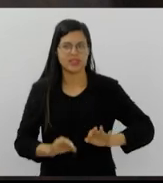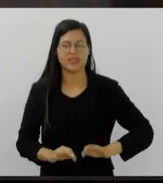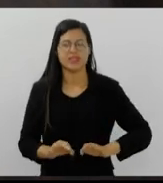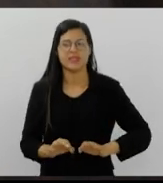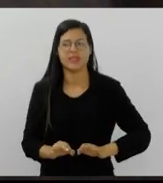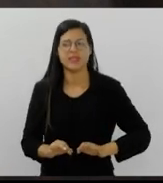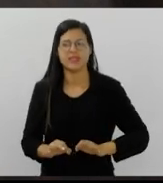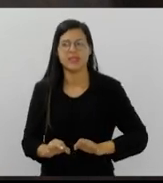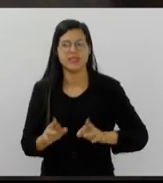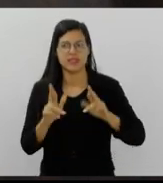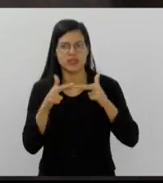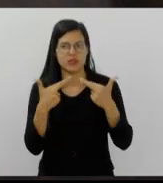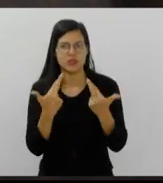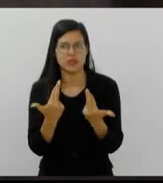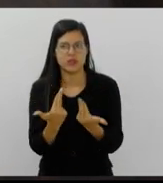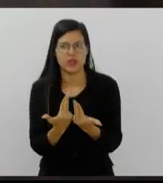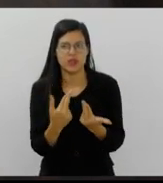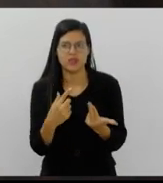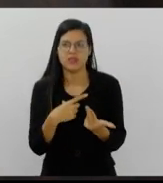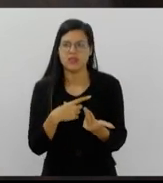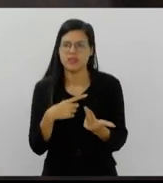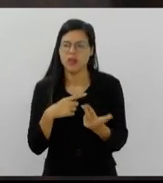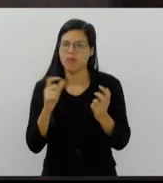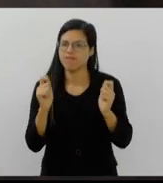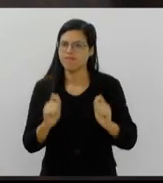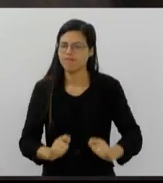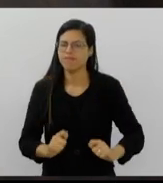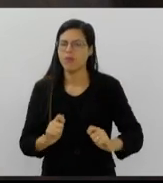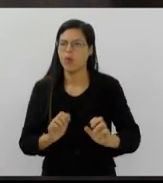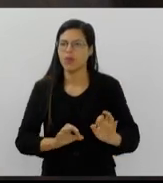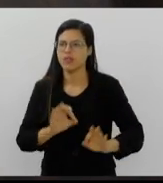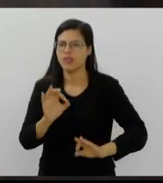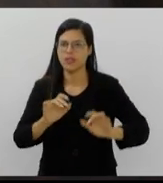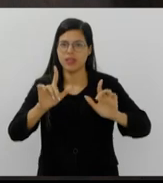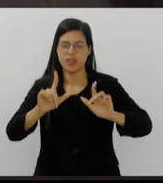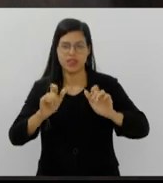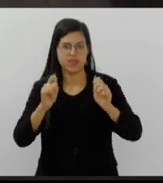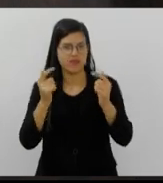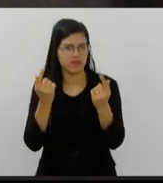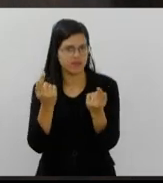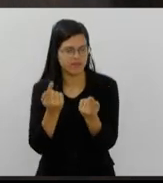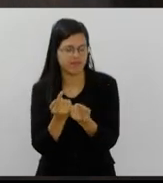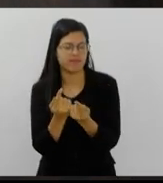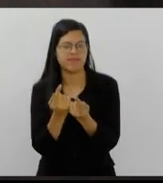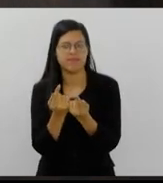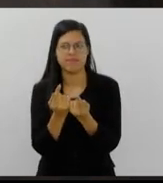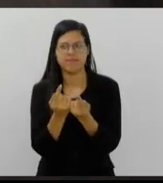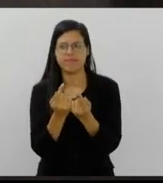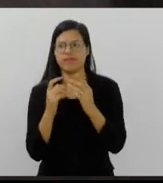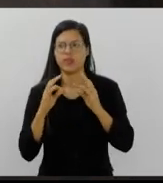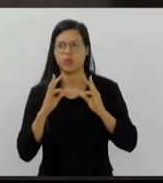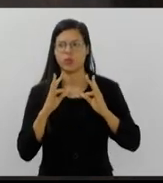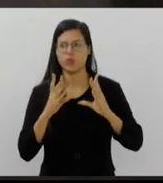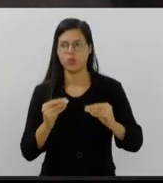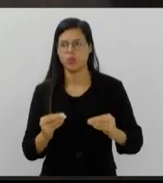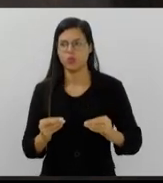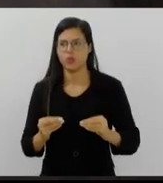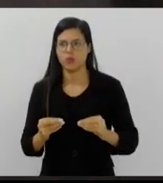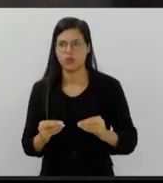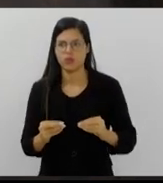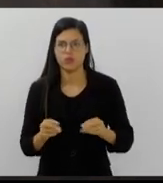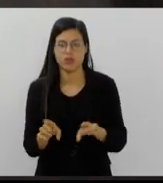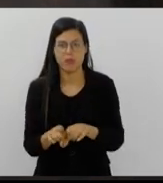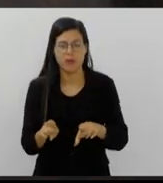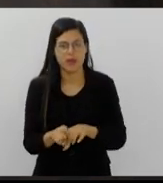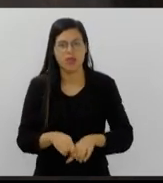que nós possamos ter um bom desempenho, a TV Alerge, a todos da